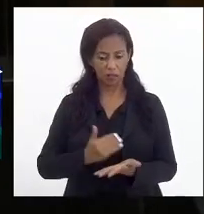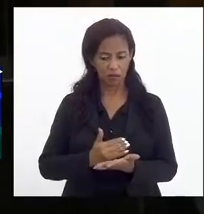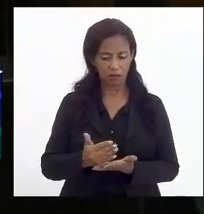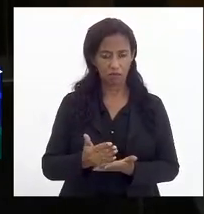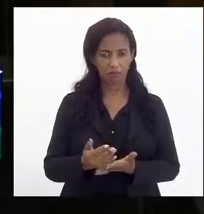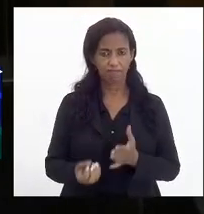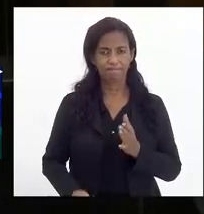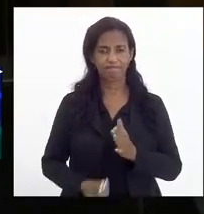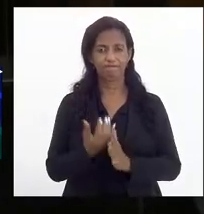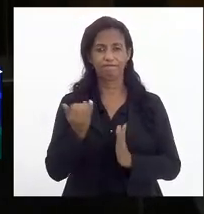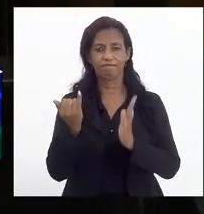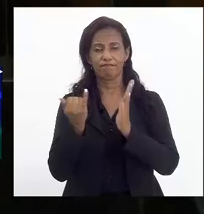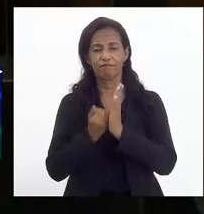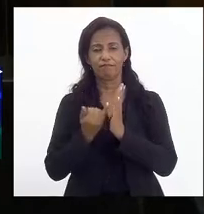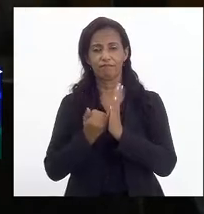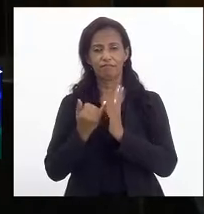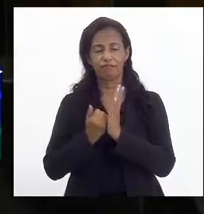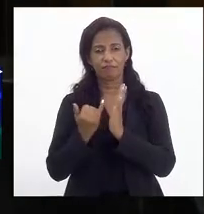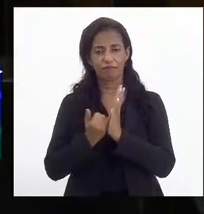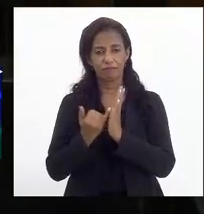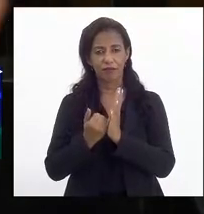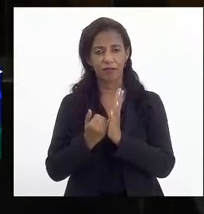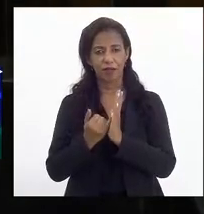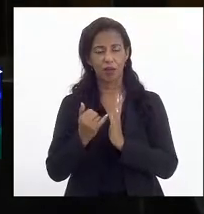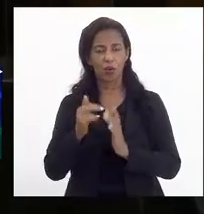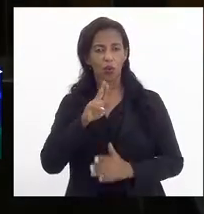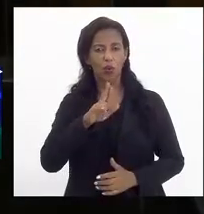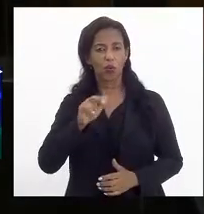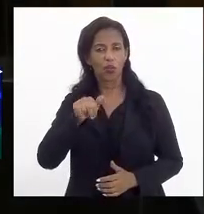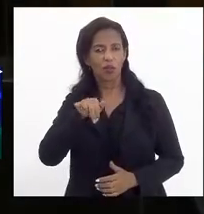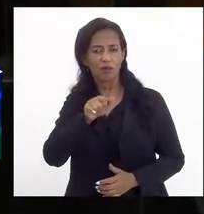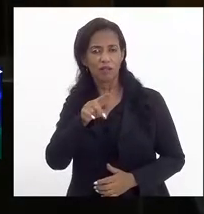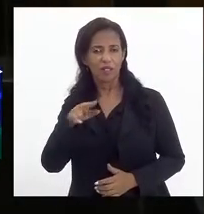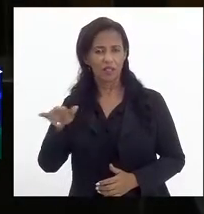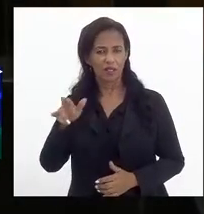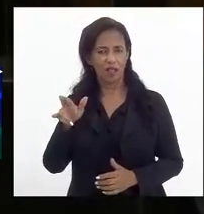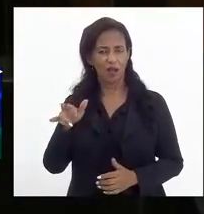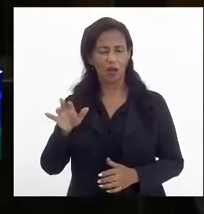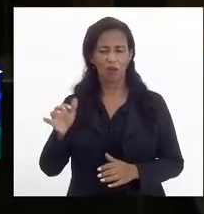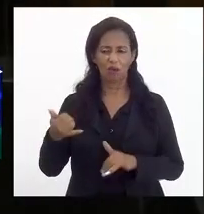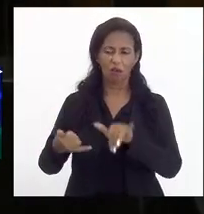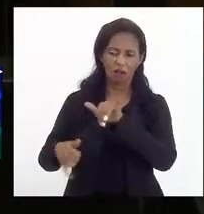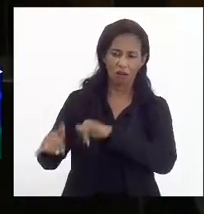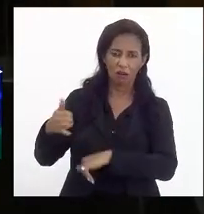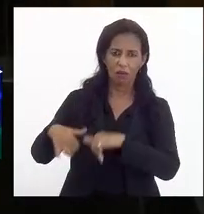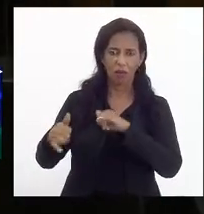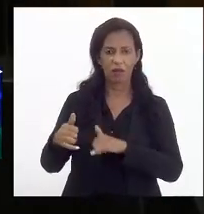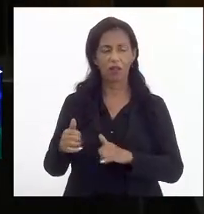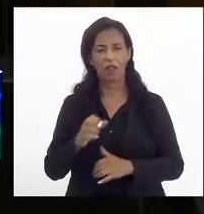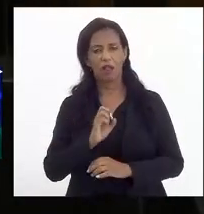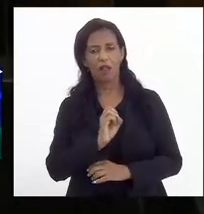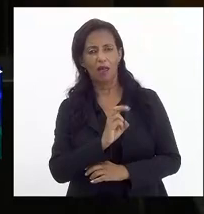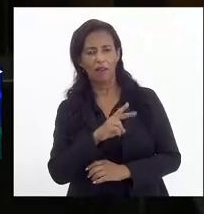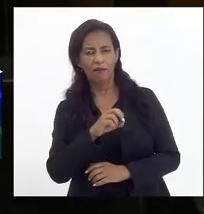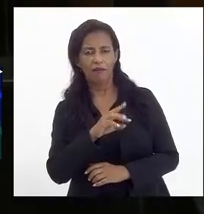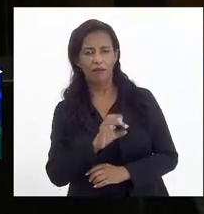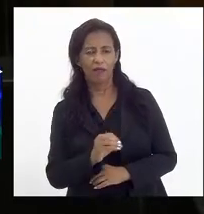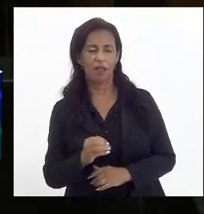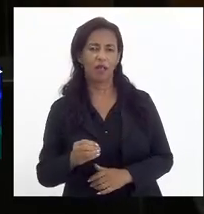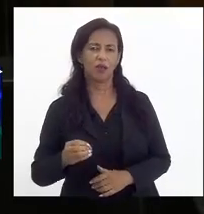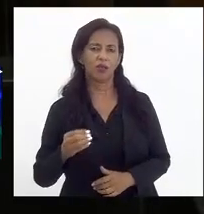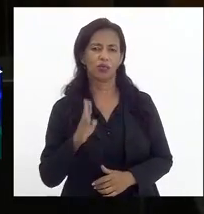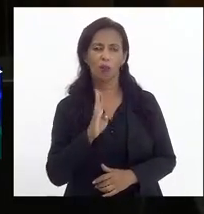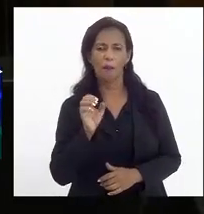o seu edital Universal com várias linhas de fomento a Laboratórios a eventos acadêmicos